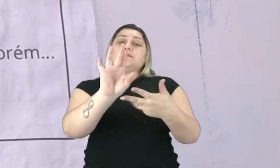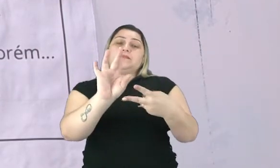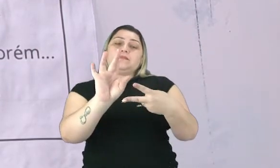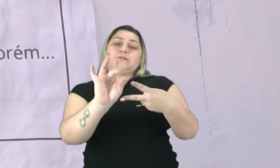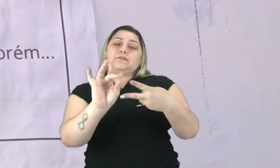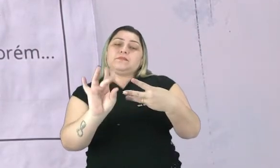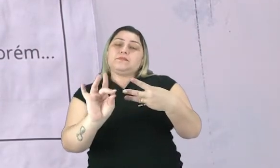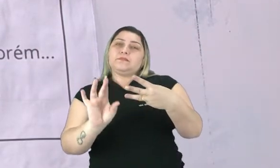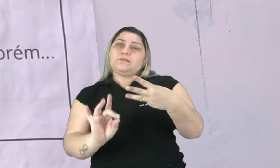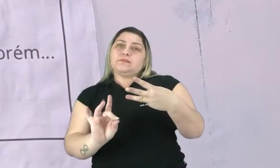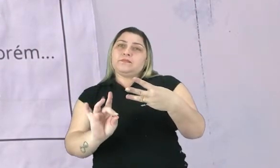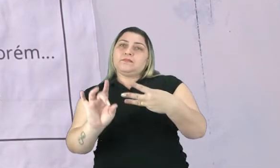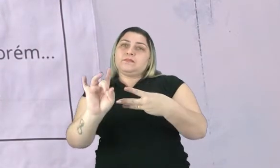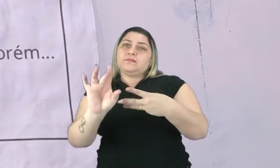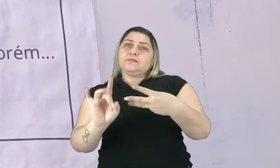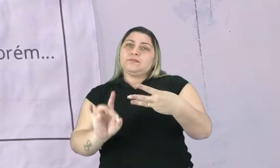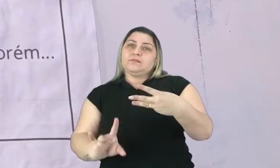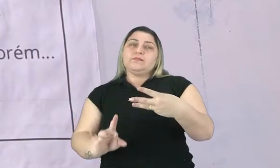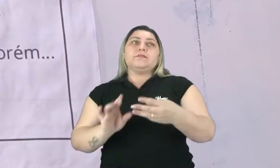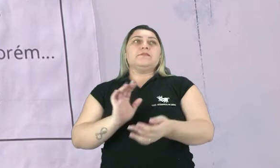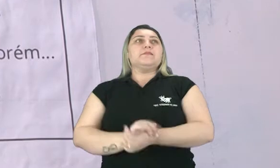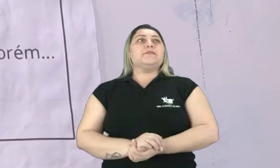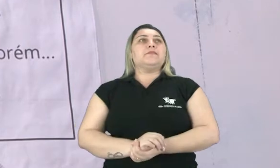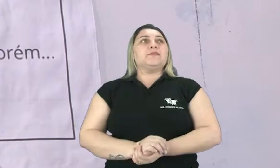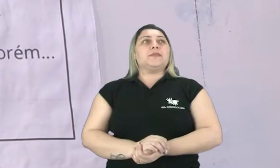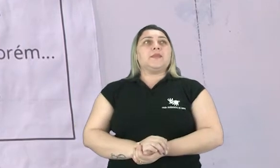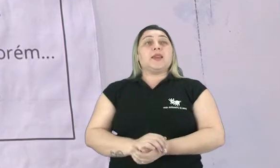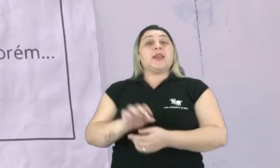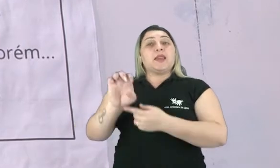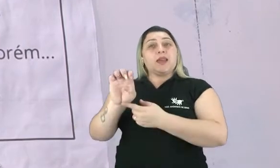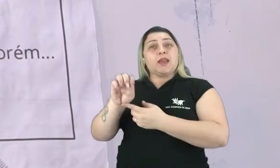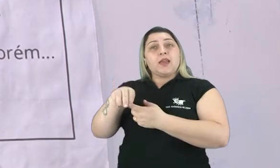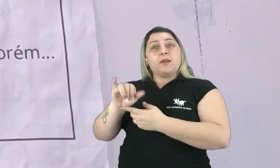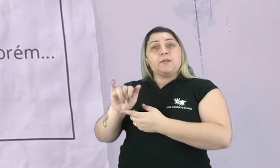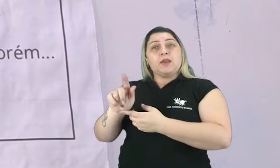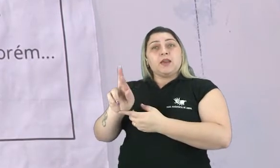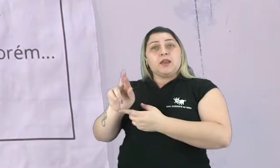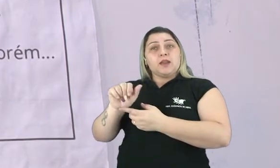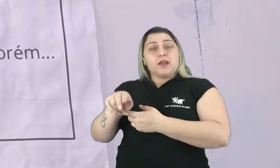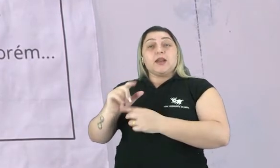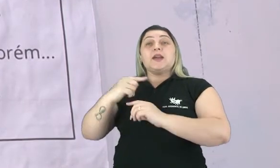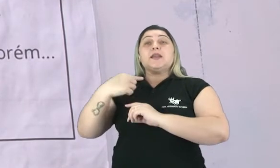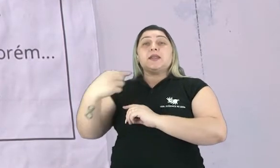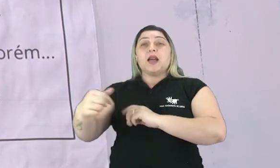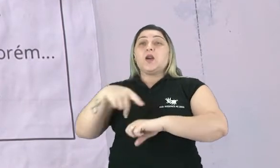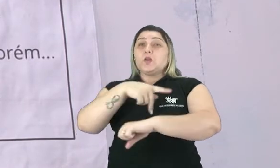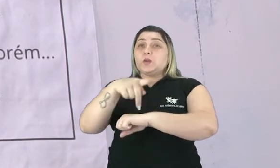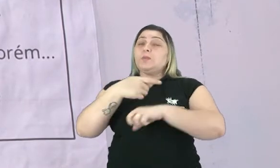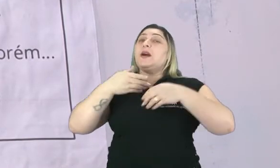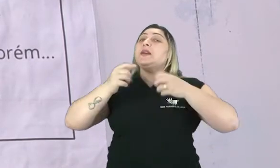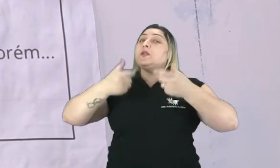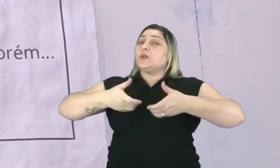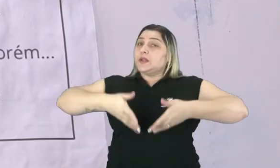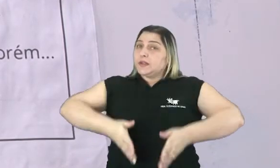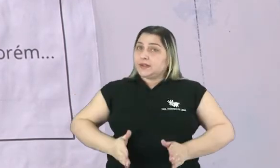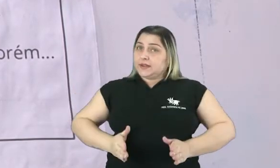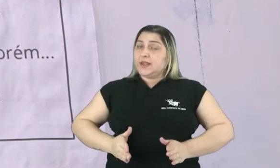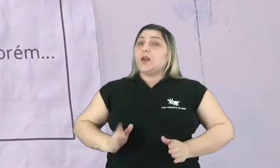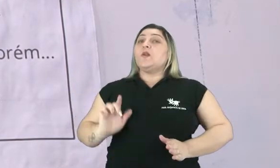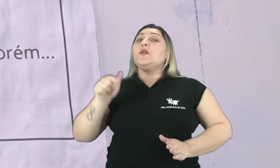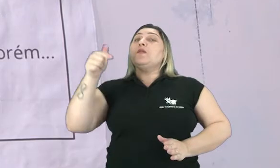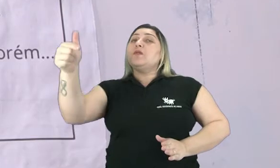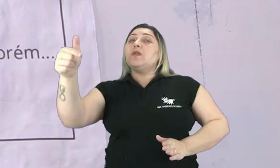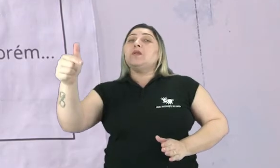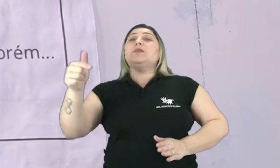gente não se confundir, tá? Então, vamos lá. Ele é imigrante porque ele saiu do seu país de origem e foi para outro. Então,